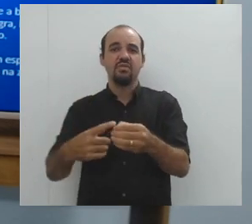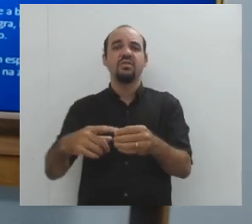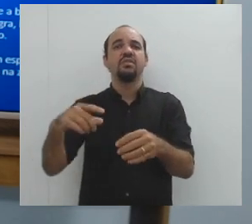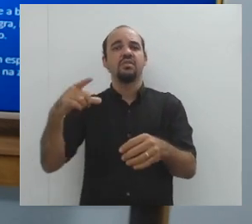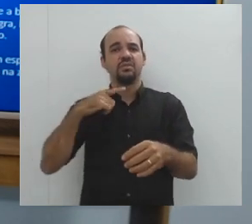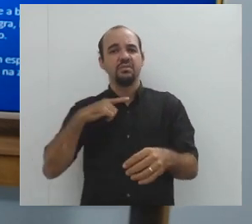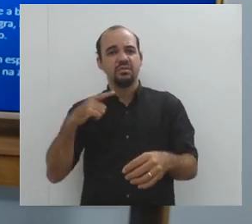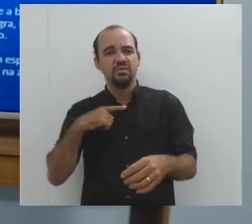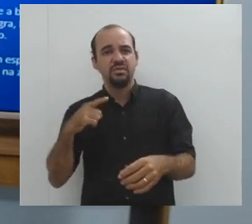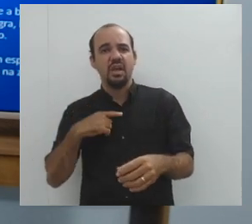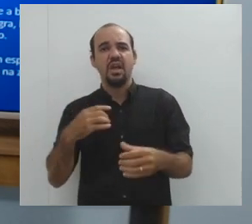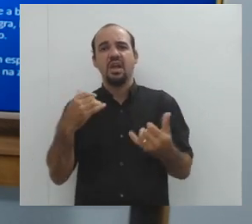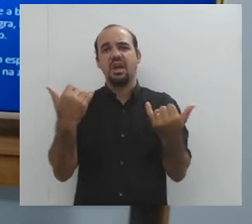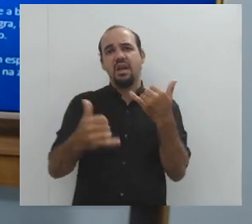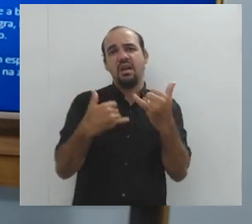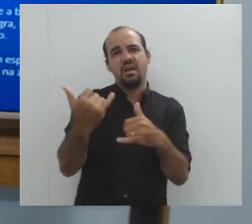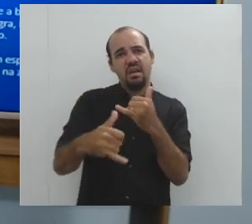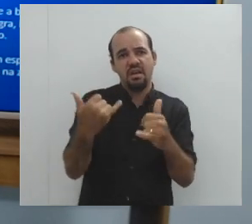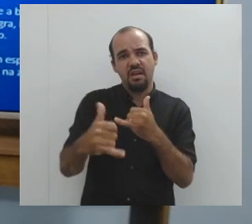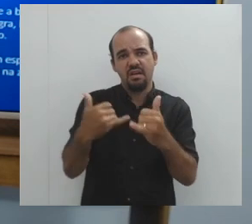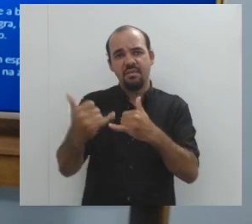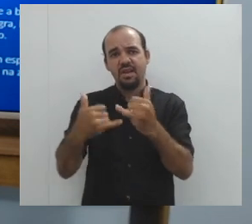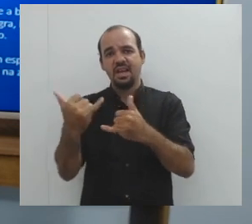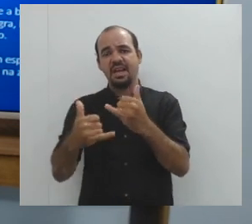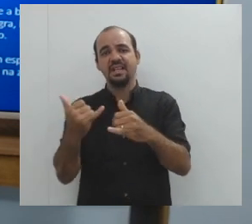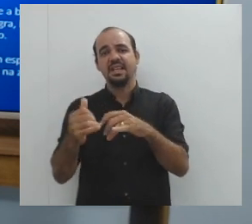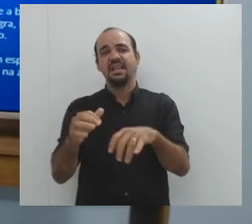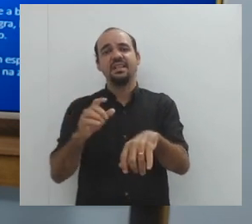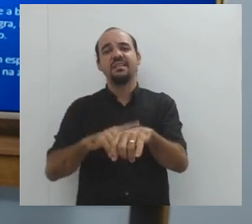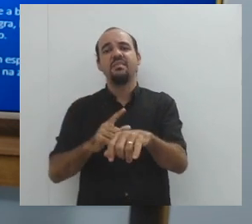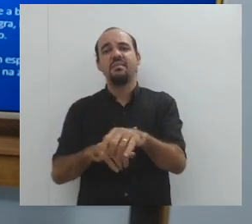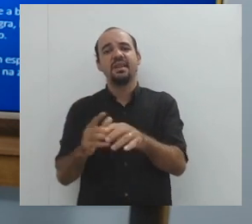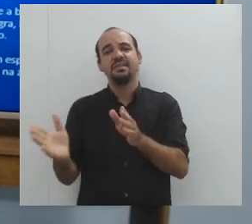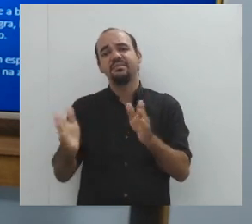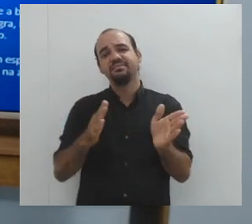significa que são jogos por época. Por exemplo,